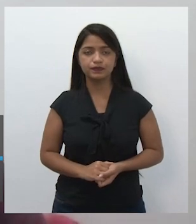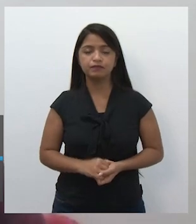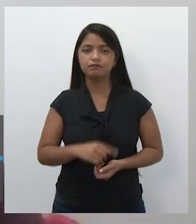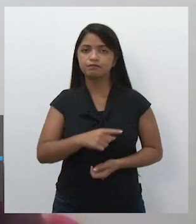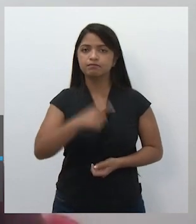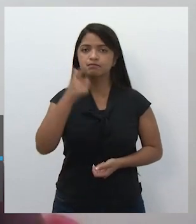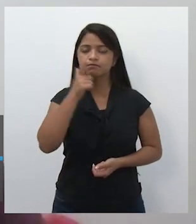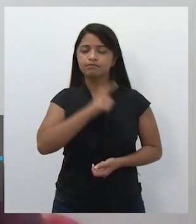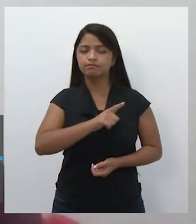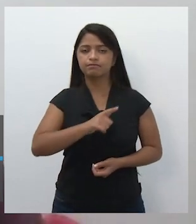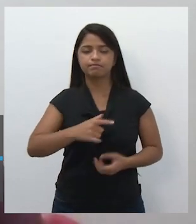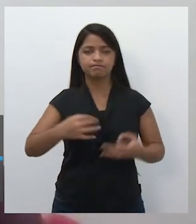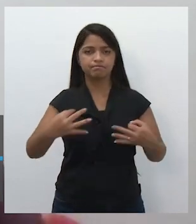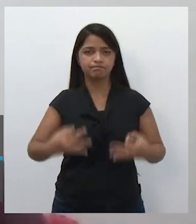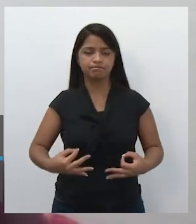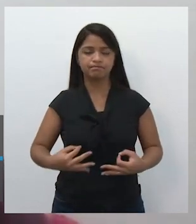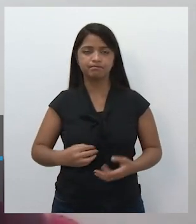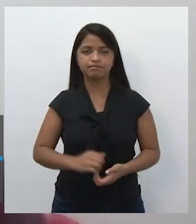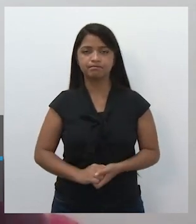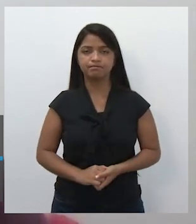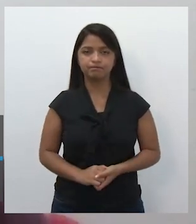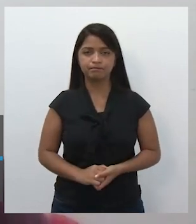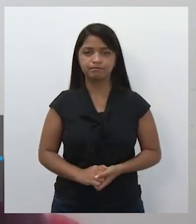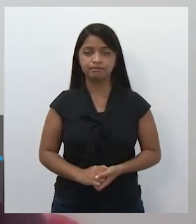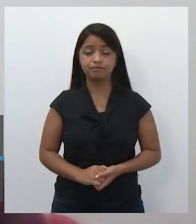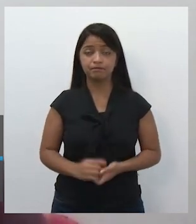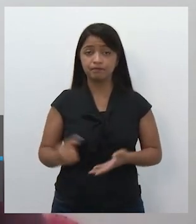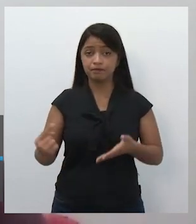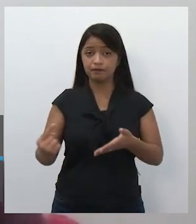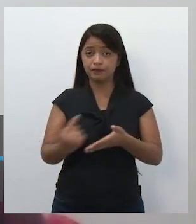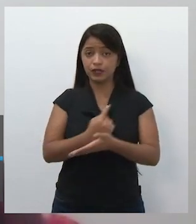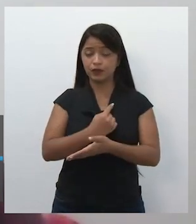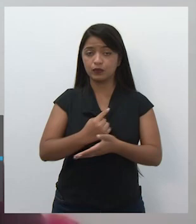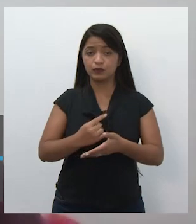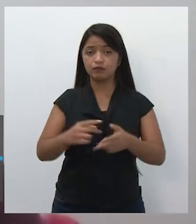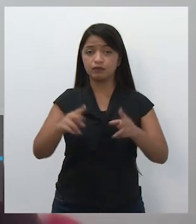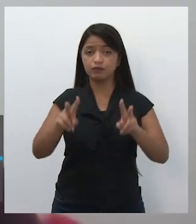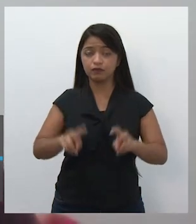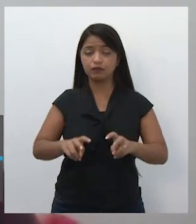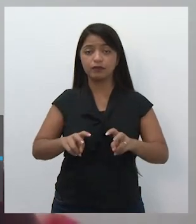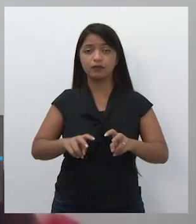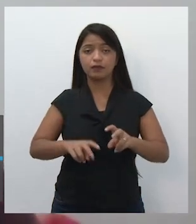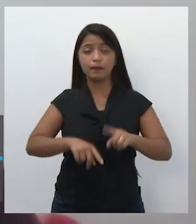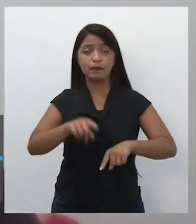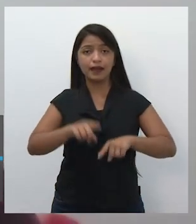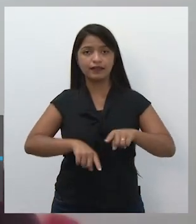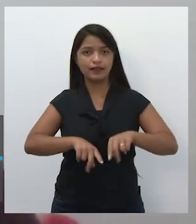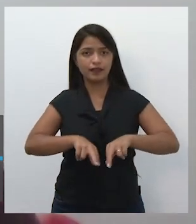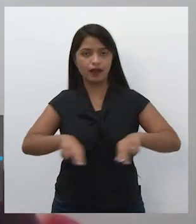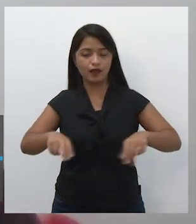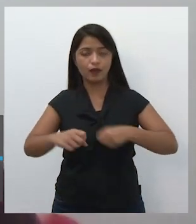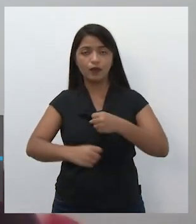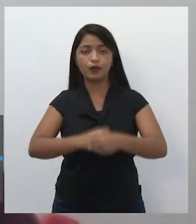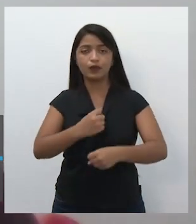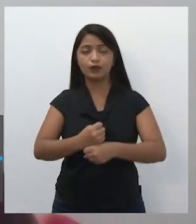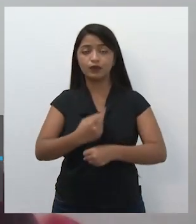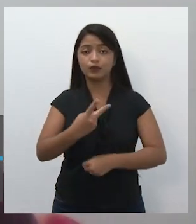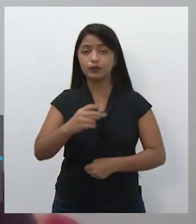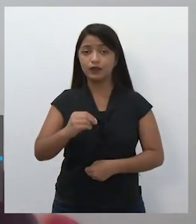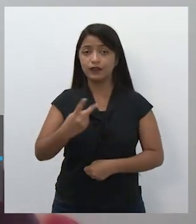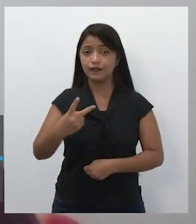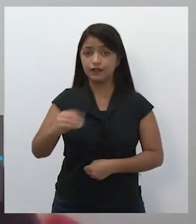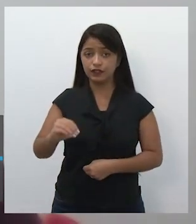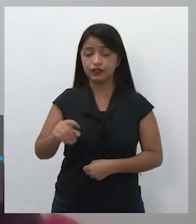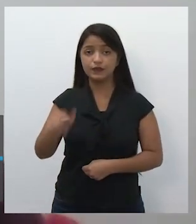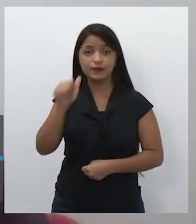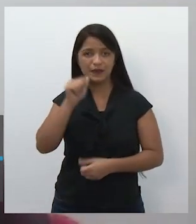efetiva com relação a isso, né? Tem uma questão sobre os materiais de 2020. Veja, como a Ivânia falou, a partir do ano que vem nós começamos a